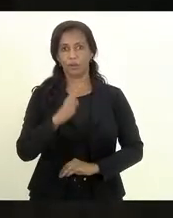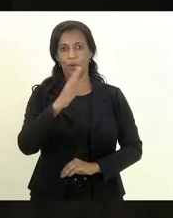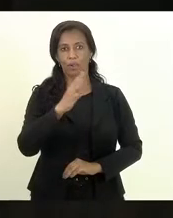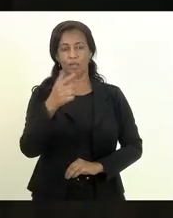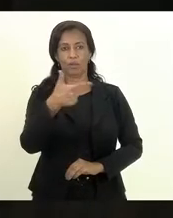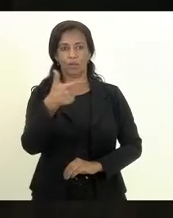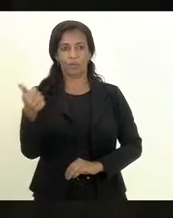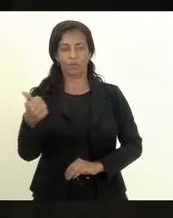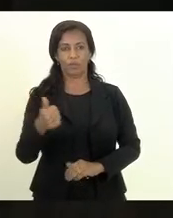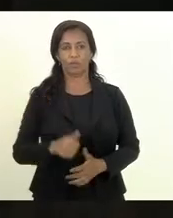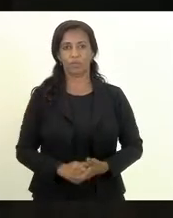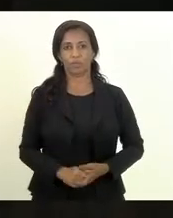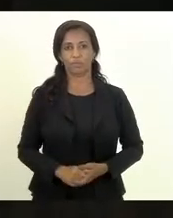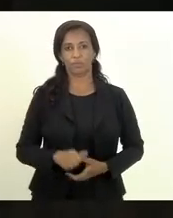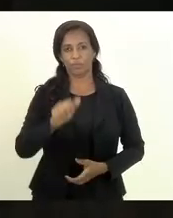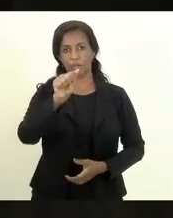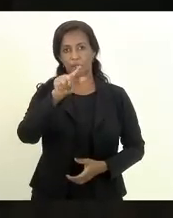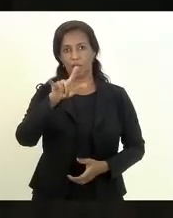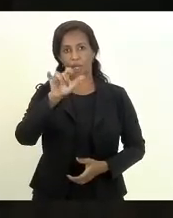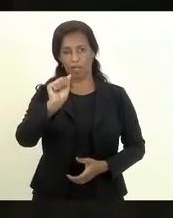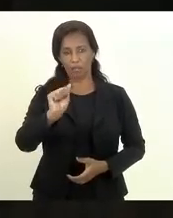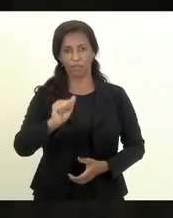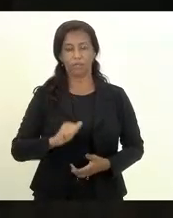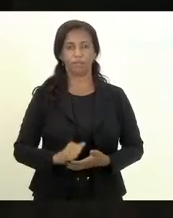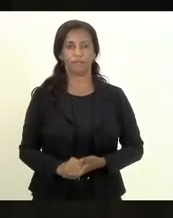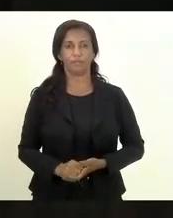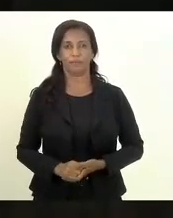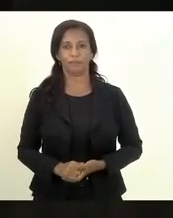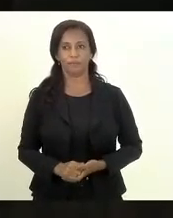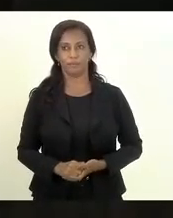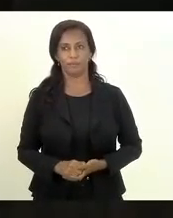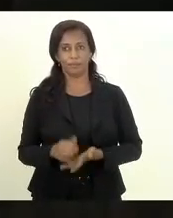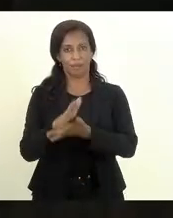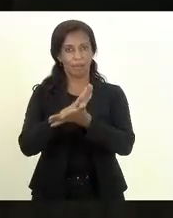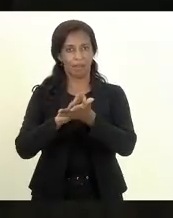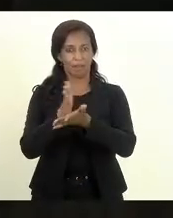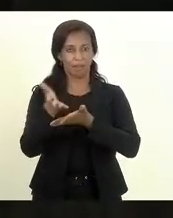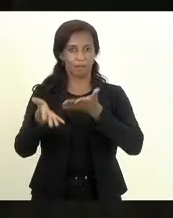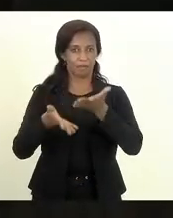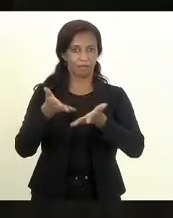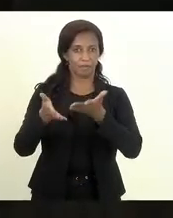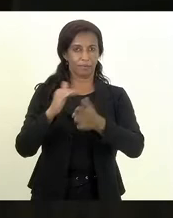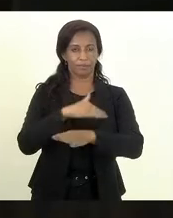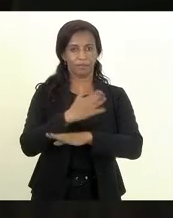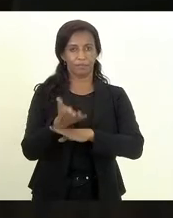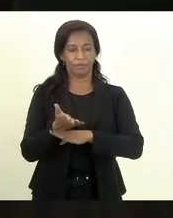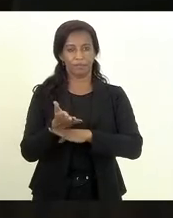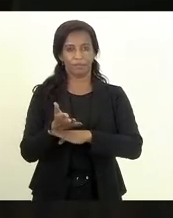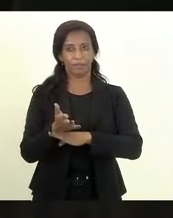44 de 21, deputado Átila Nunes. Senhores que aprovam, como estão, aprovado. Nada mais a tratar na ordem do dia,